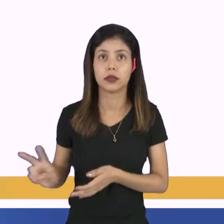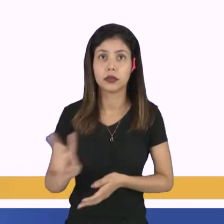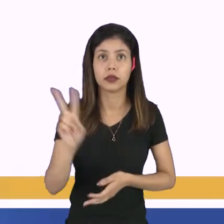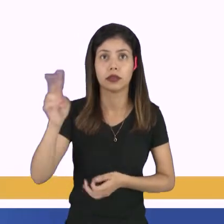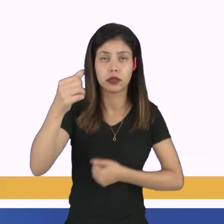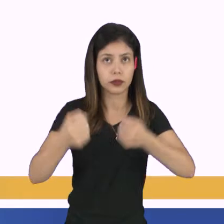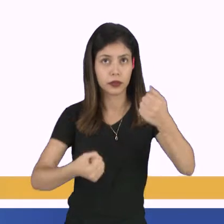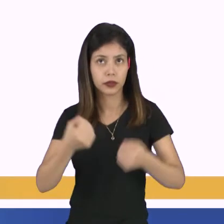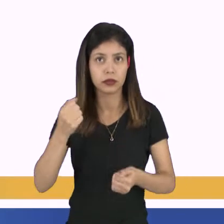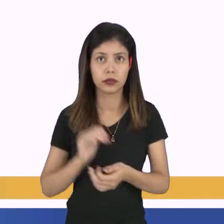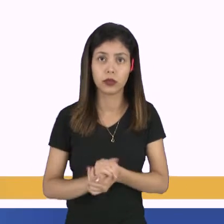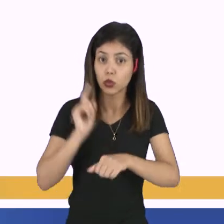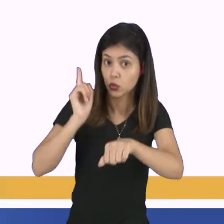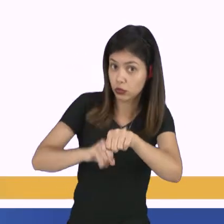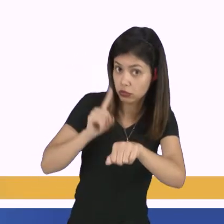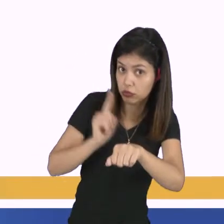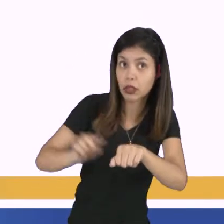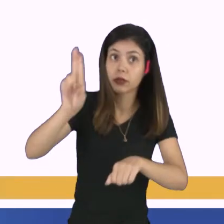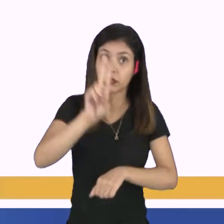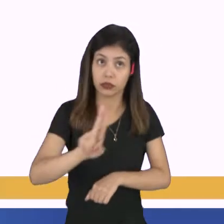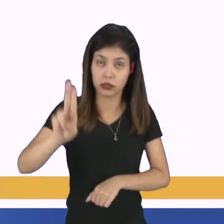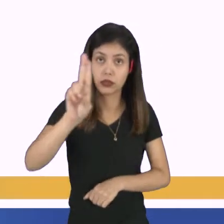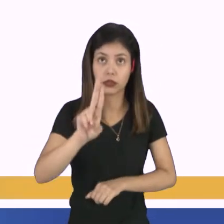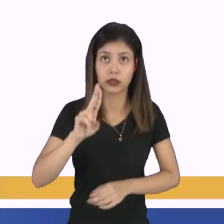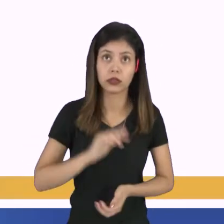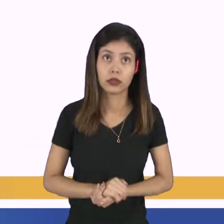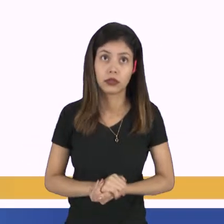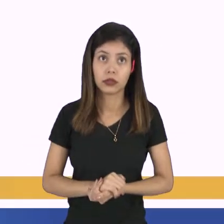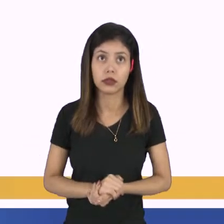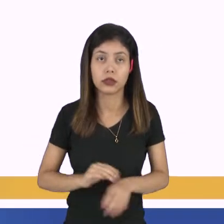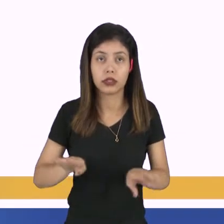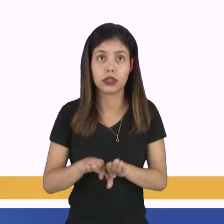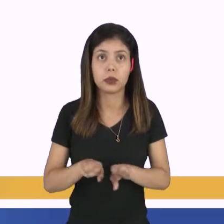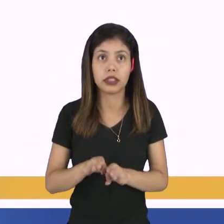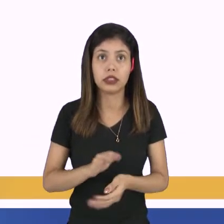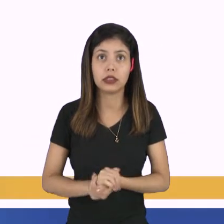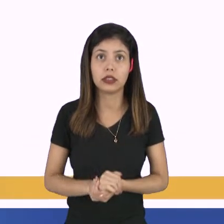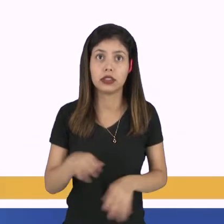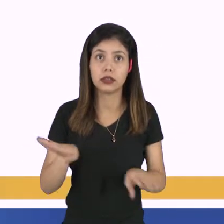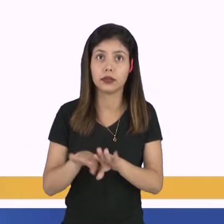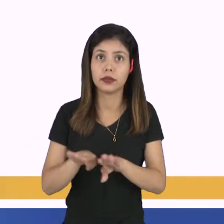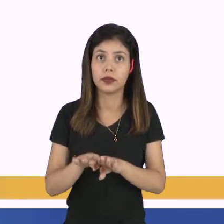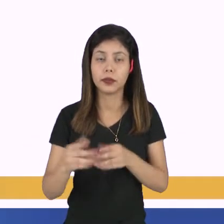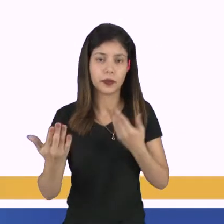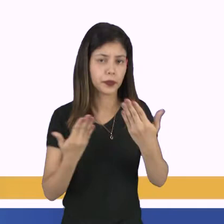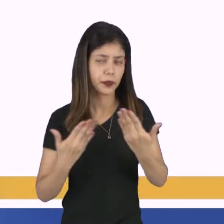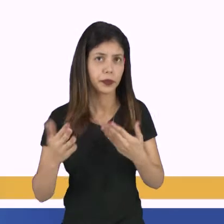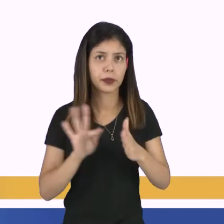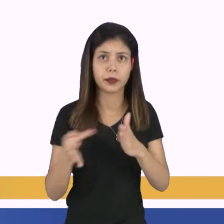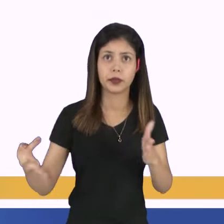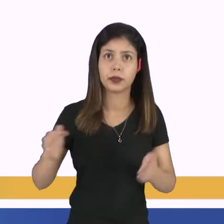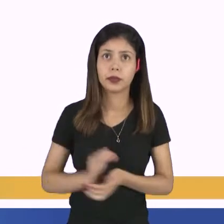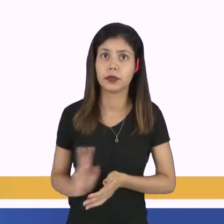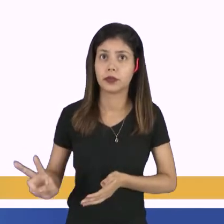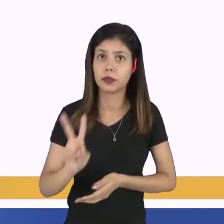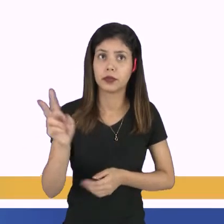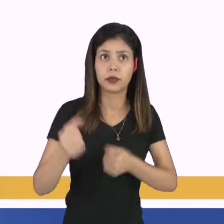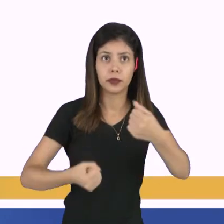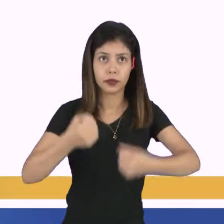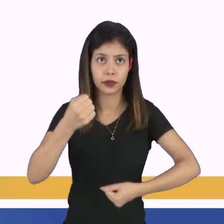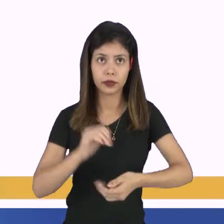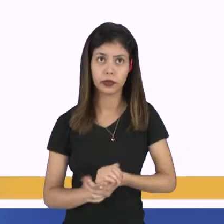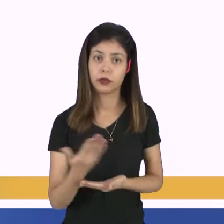do automóvel, certo? E o tempo de uso do mesmo. A relação entre elas será uma função do valor